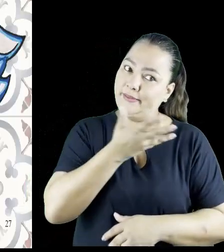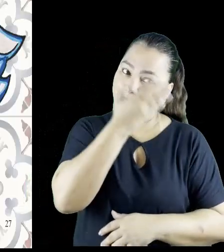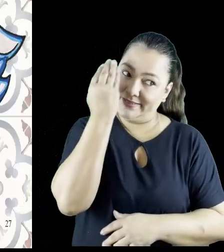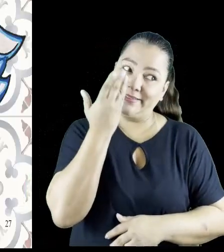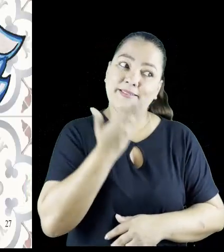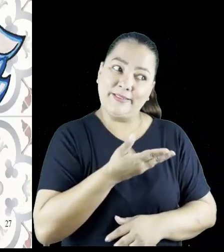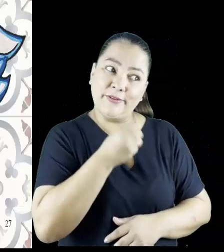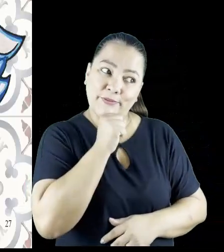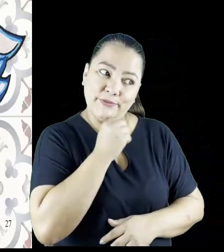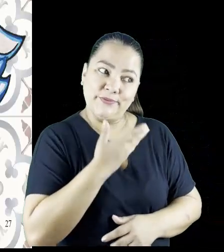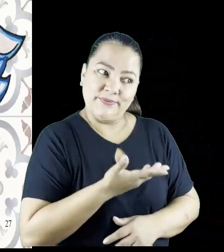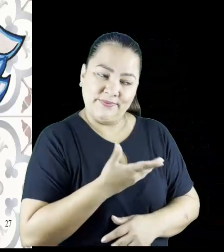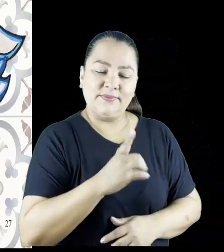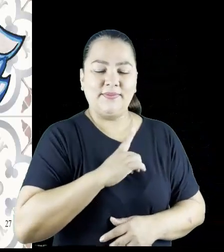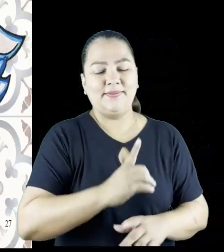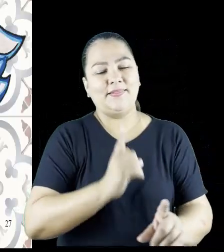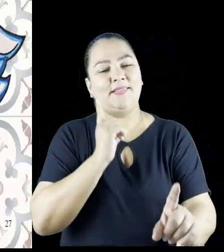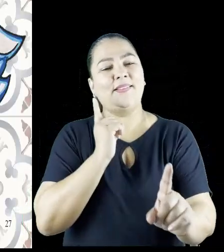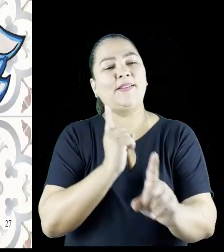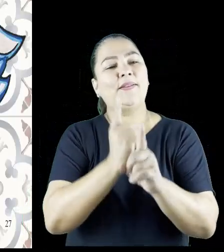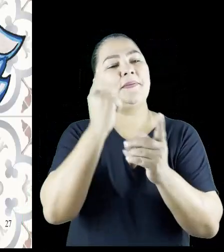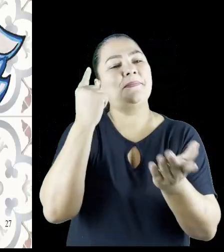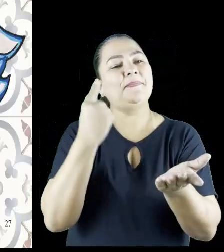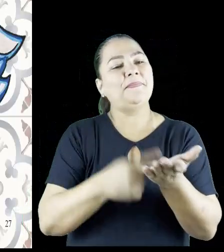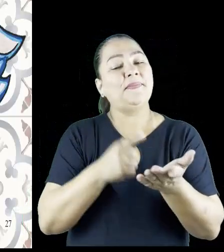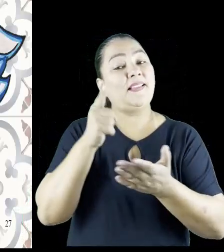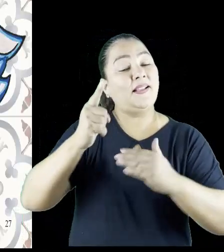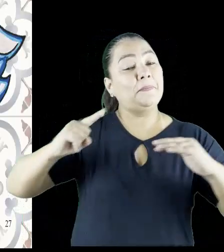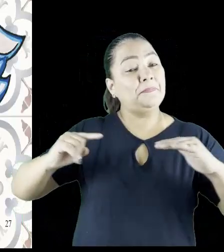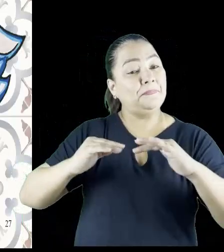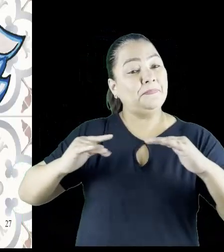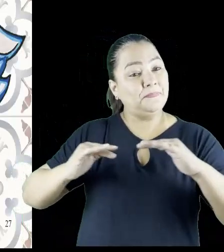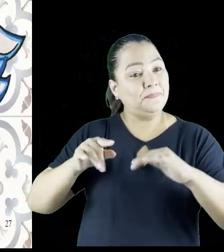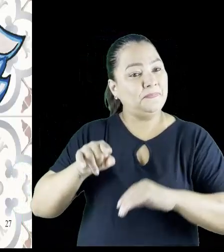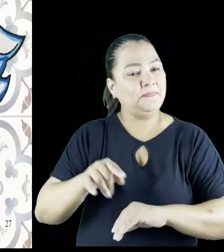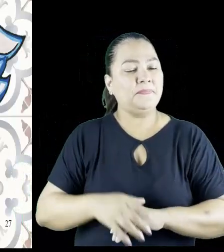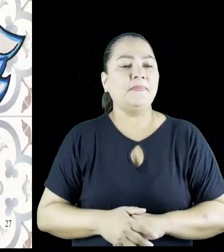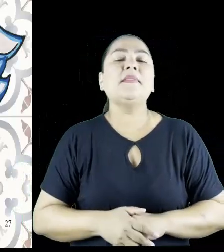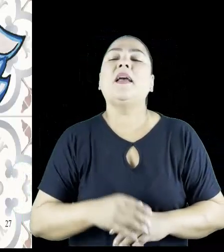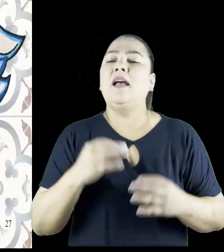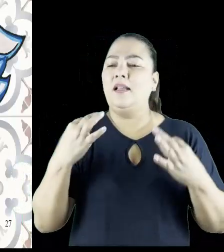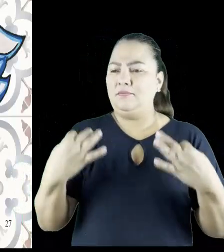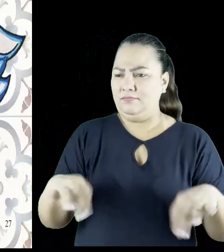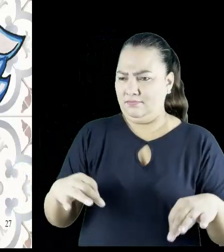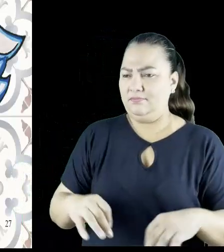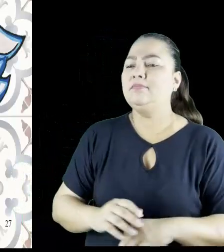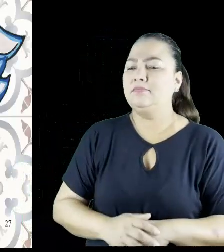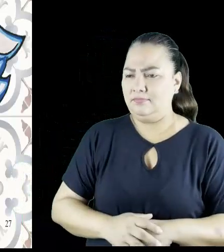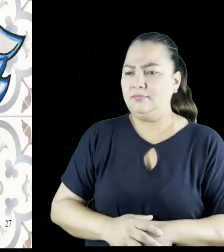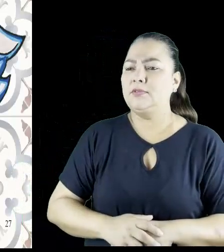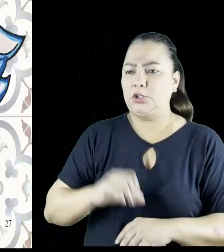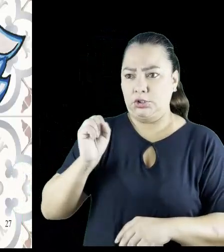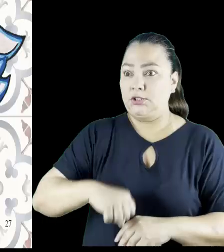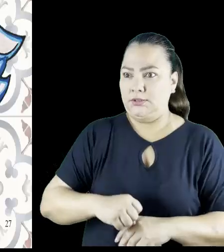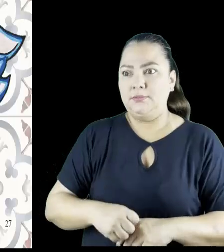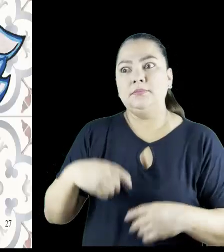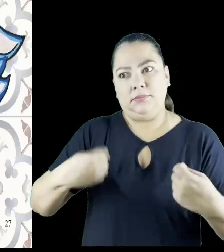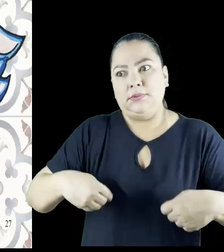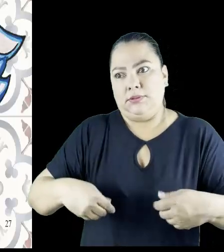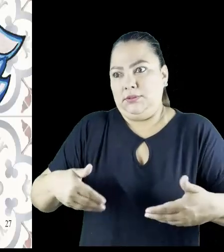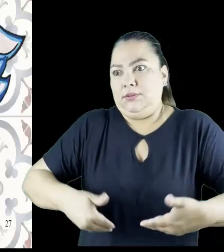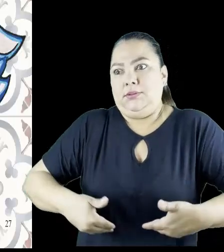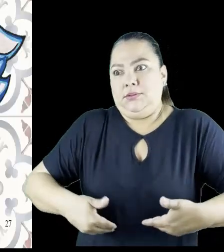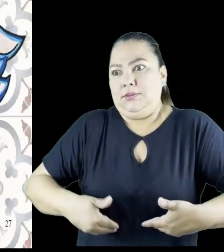passeio de amanhã. Esqueceu, Voneno? Temos um encontro marcado lá na meia praia. Voneno concordou avisando que